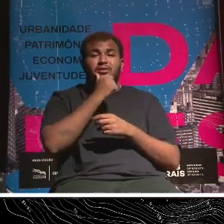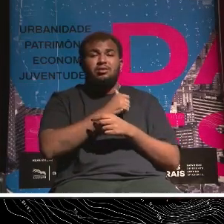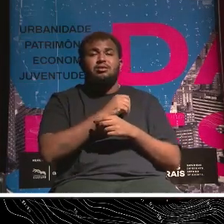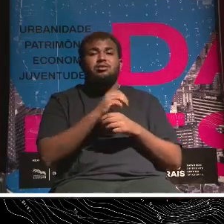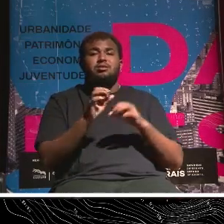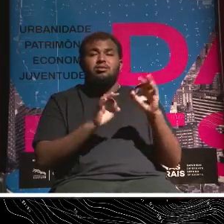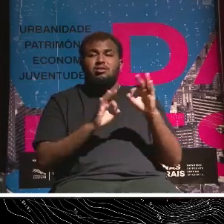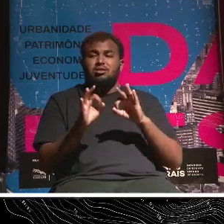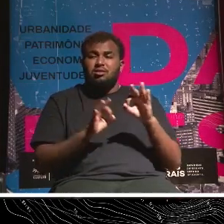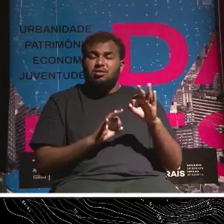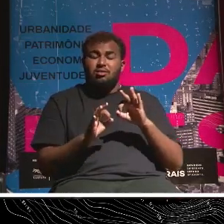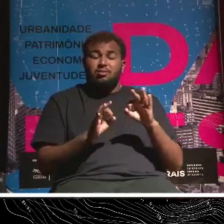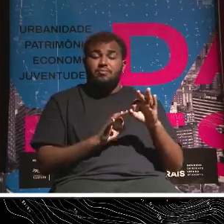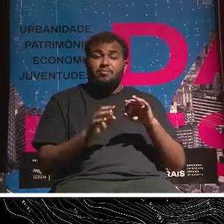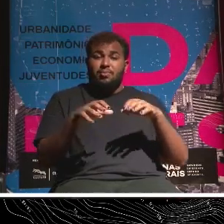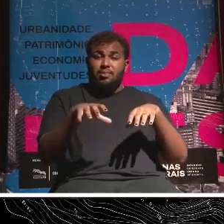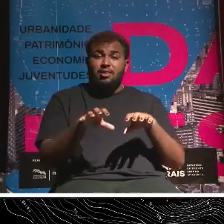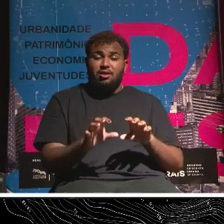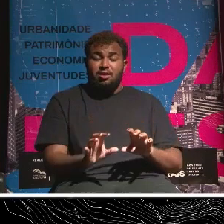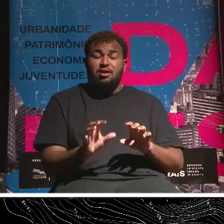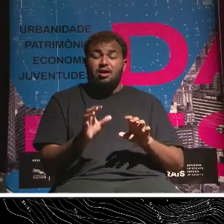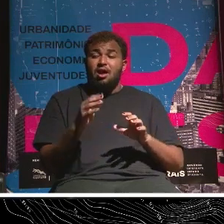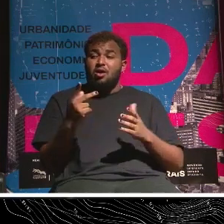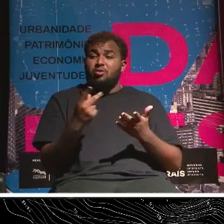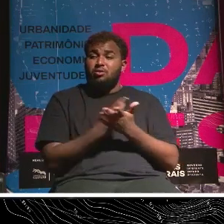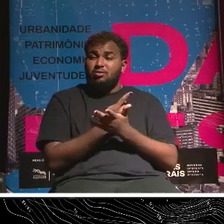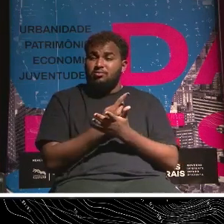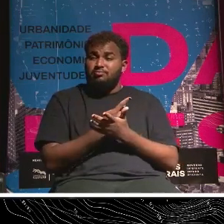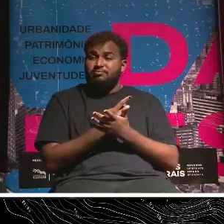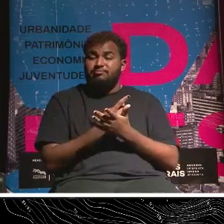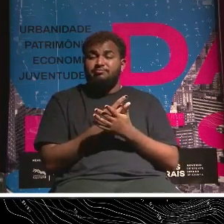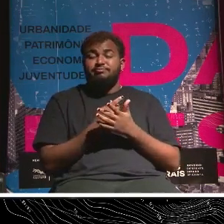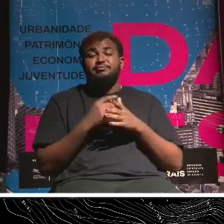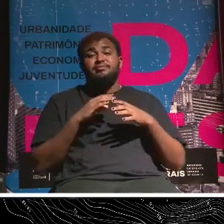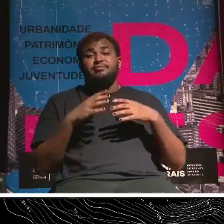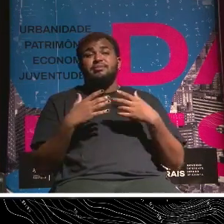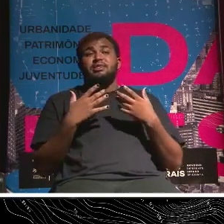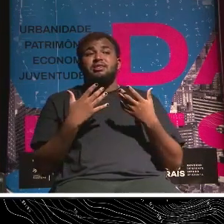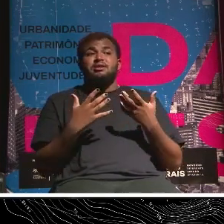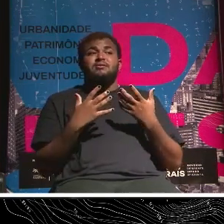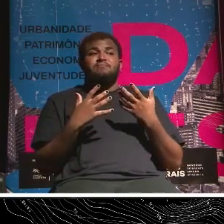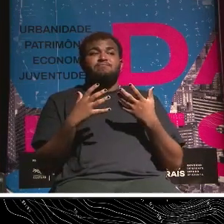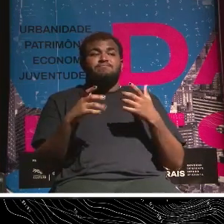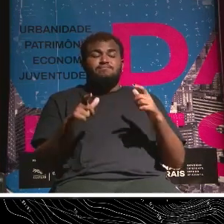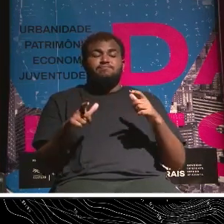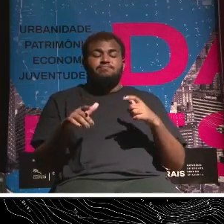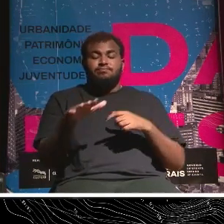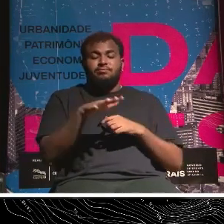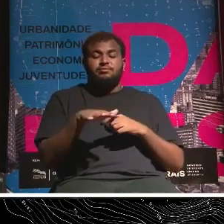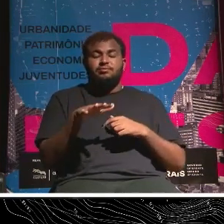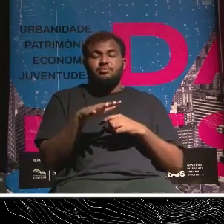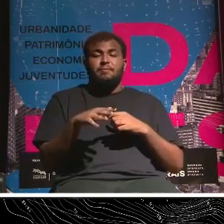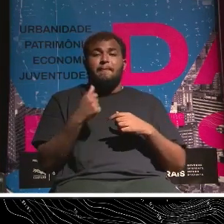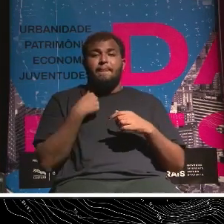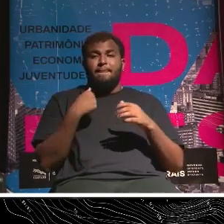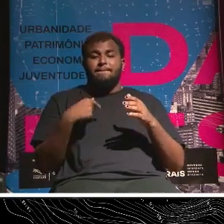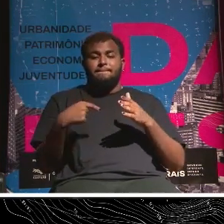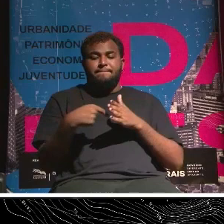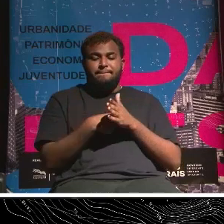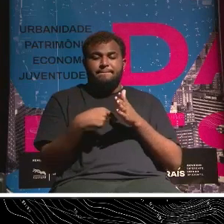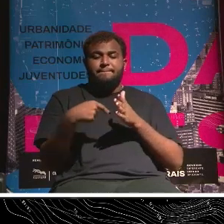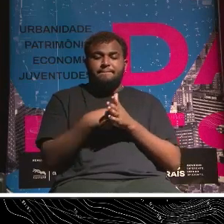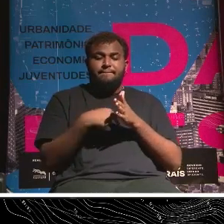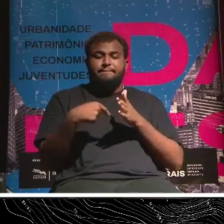acontecesse? E foi um lugar de grande tensão, assim, porque eu fui questionada por várias vezes o que